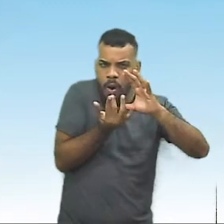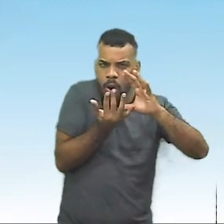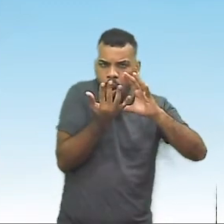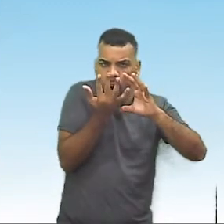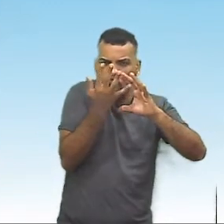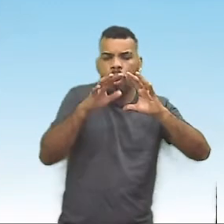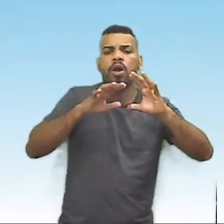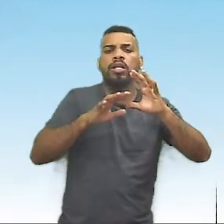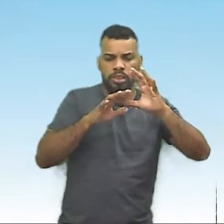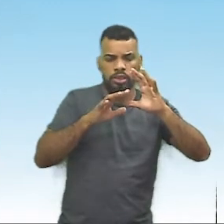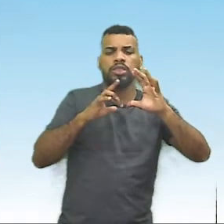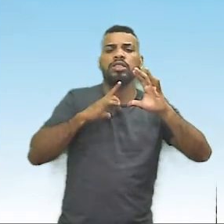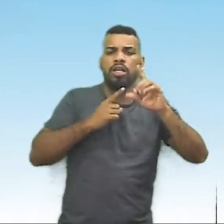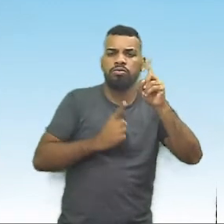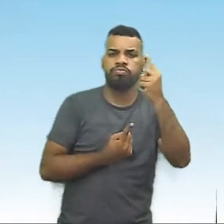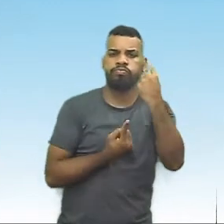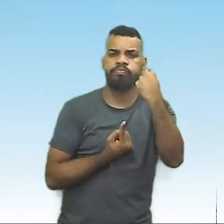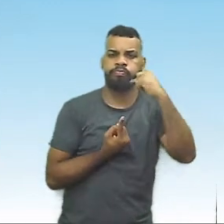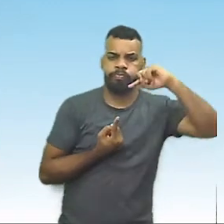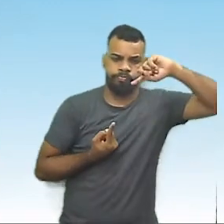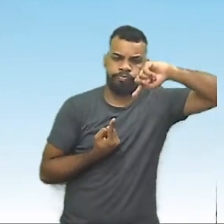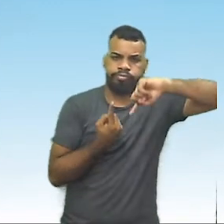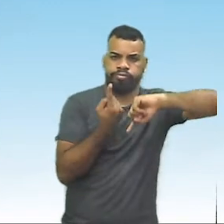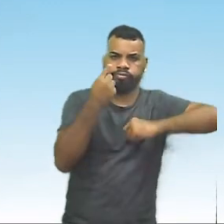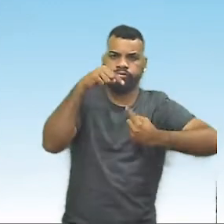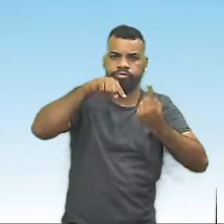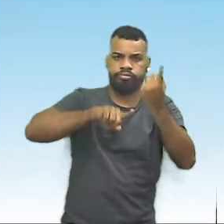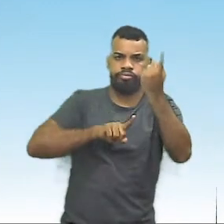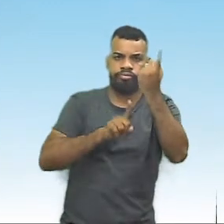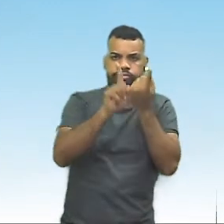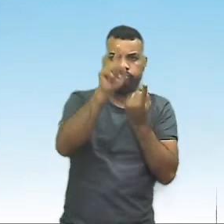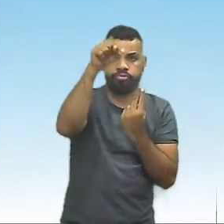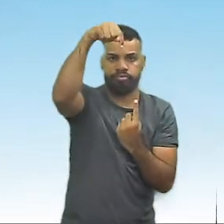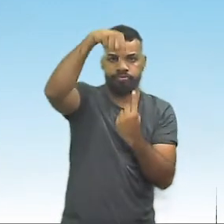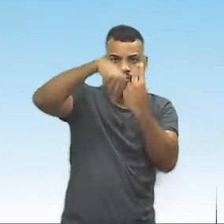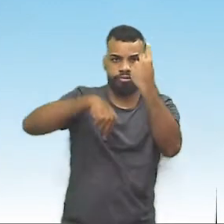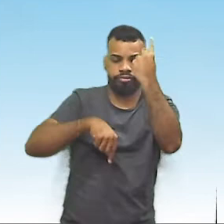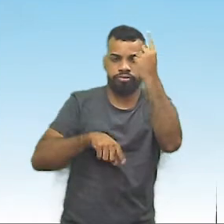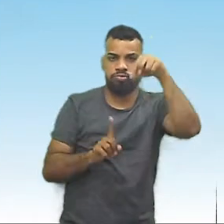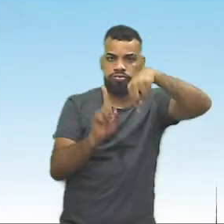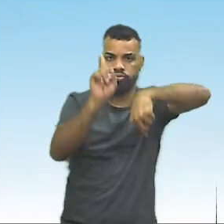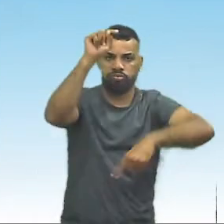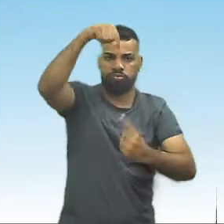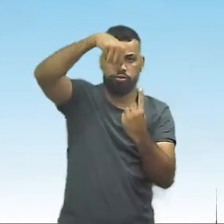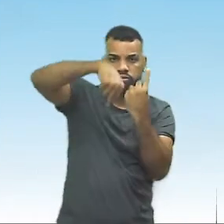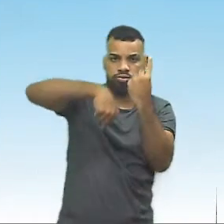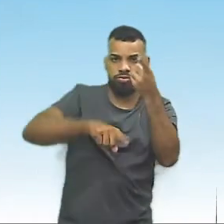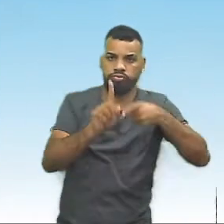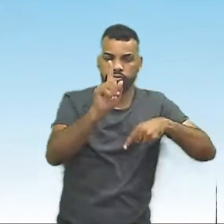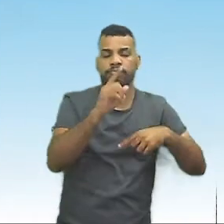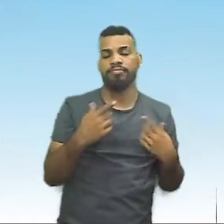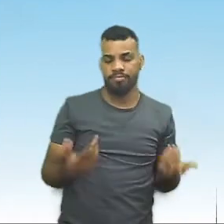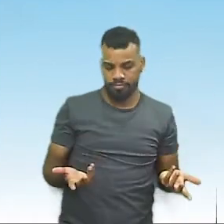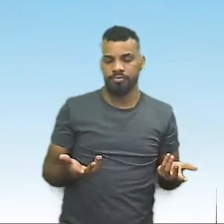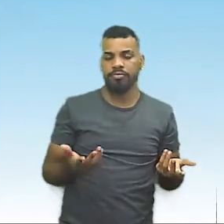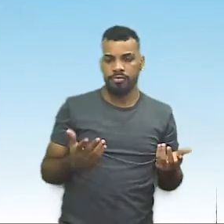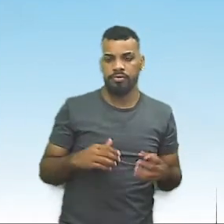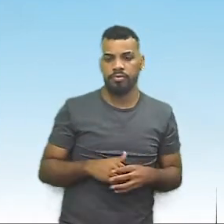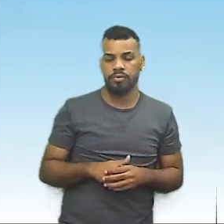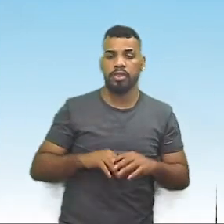térmico terrestre. Mas se falando de regime térmico da Terra, aí a gente diz que